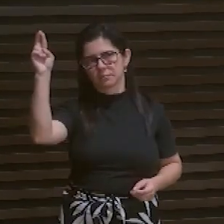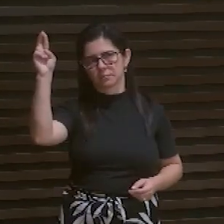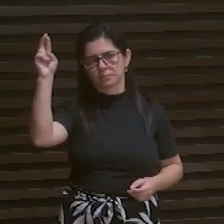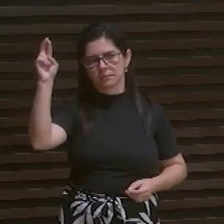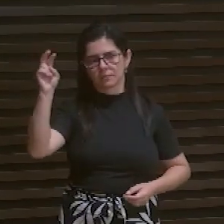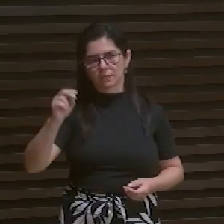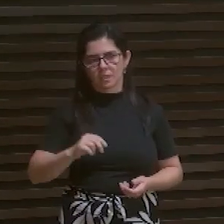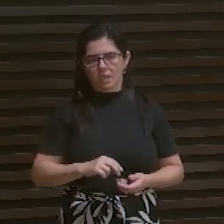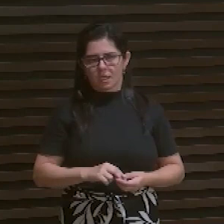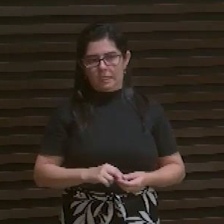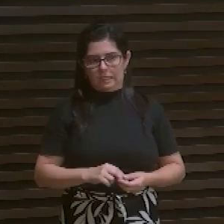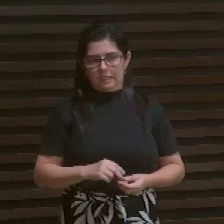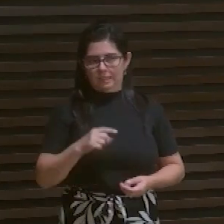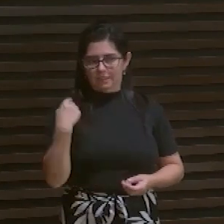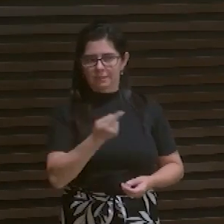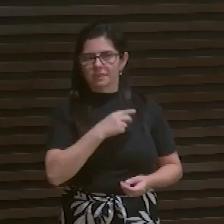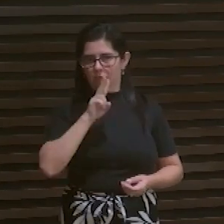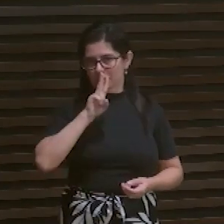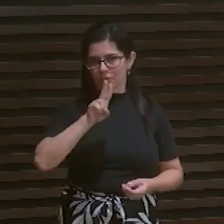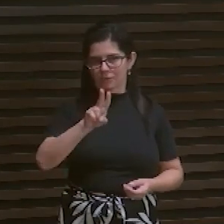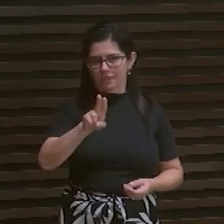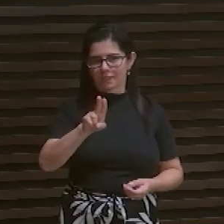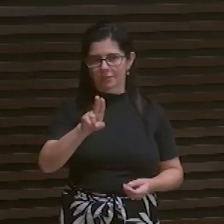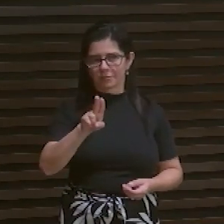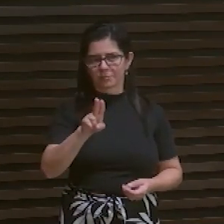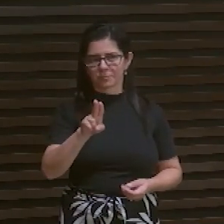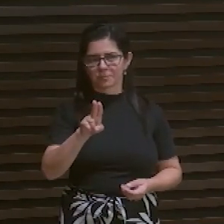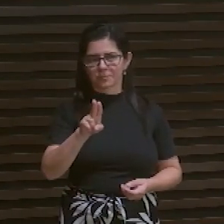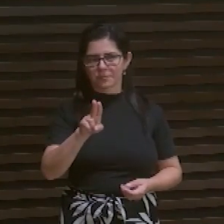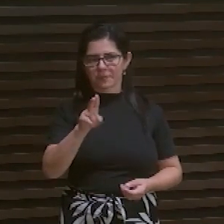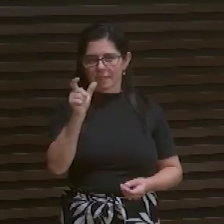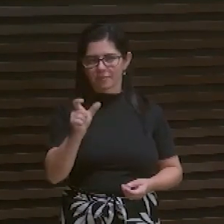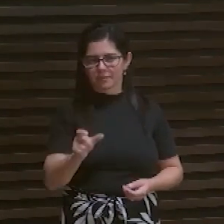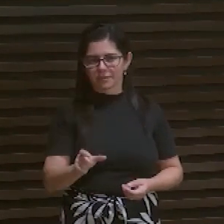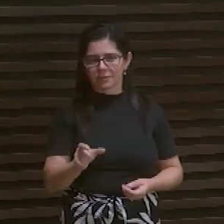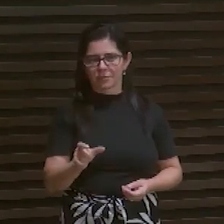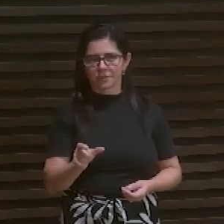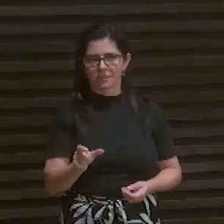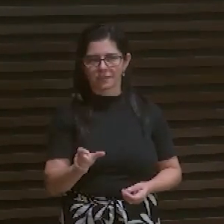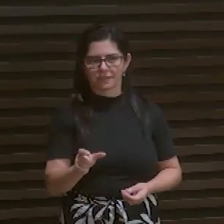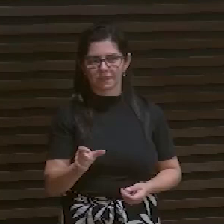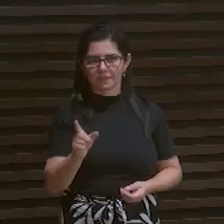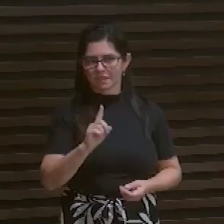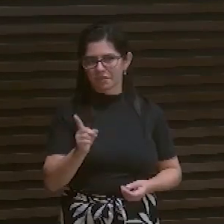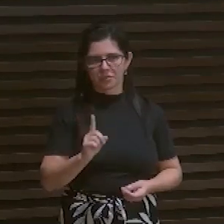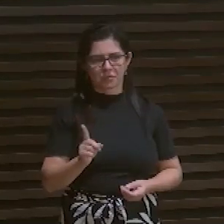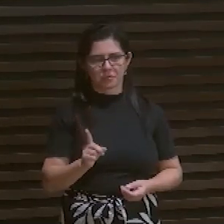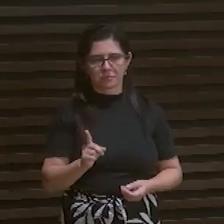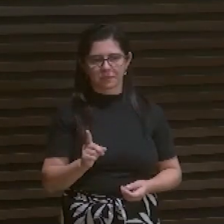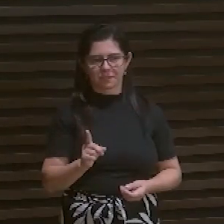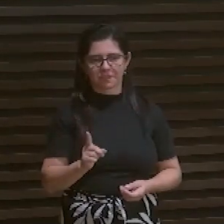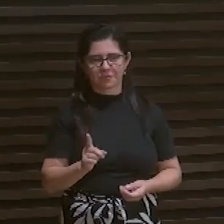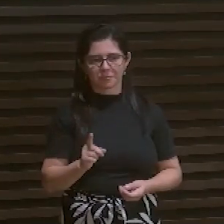não para quem opera o martelo. A gente está olhando para o serrote e não para quem opera o serrote. Afinal de contas, um vaso feito